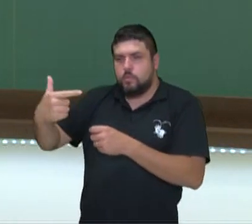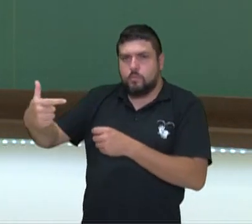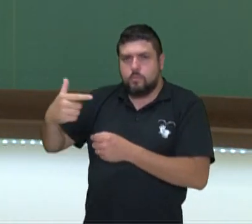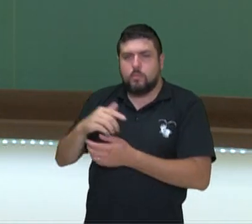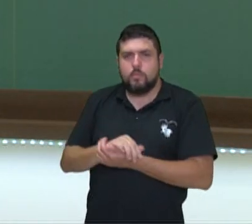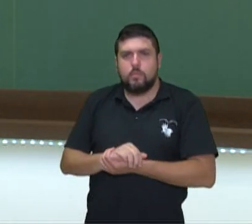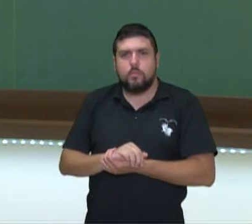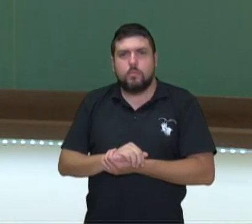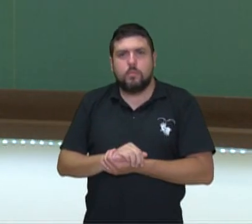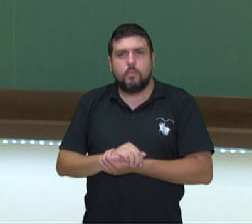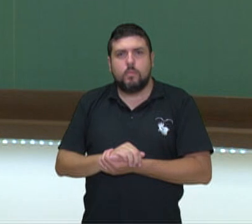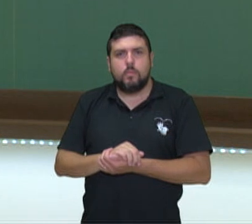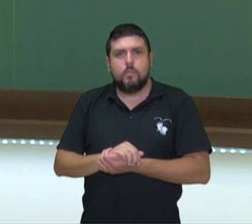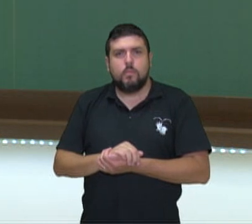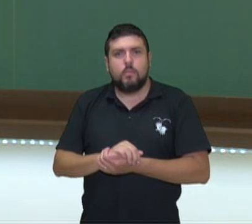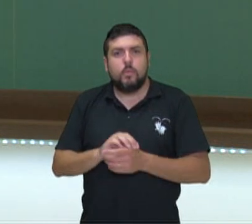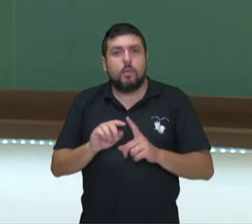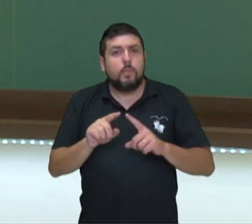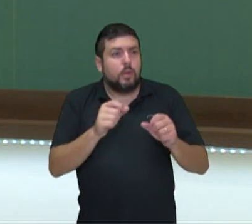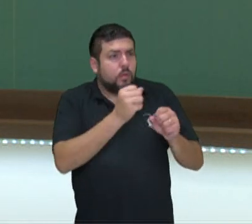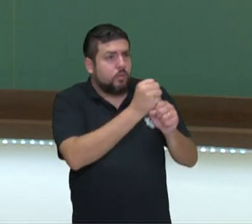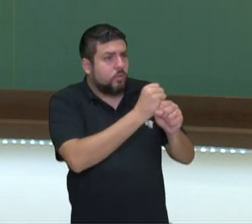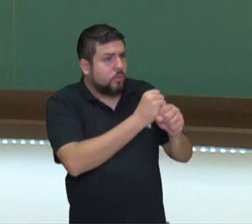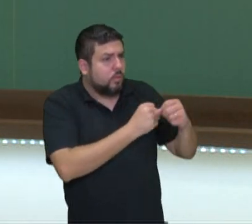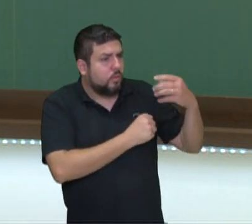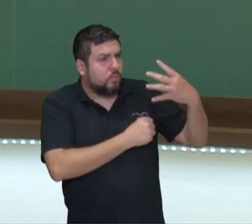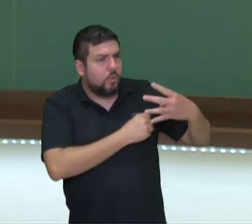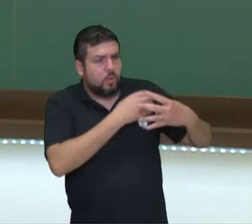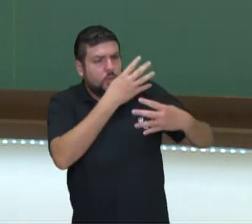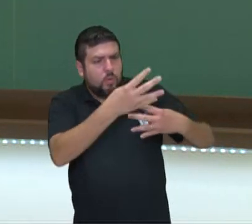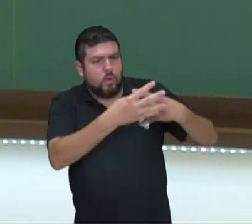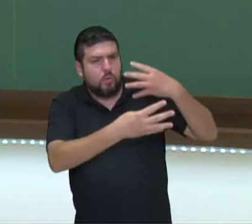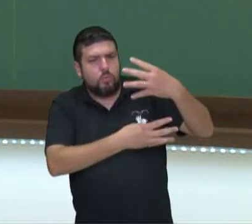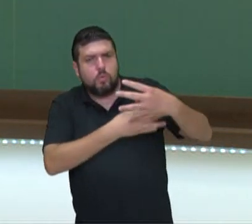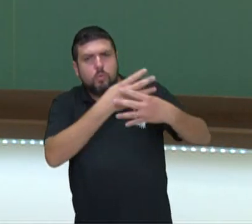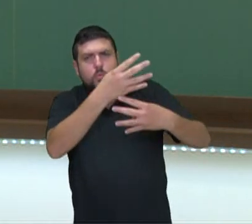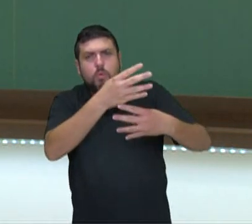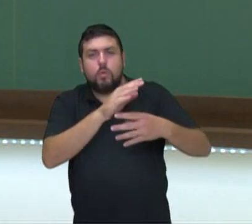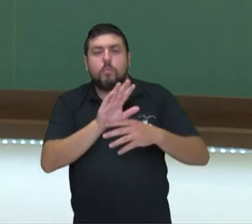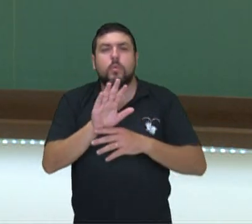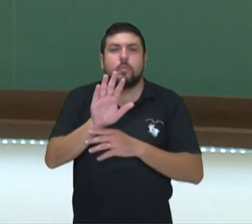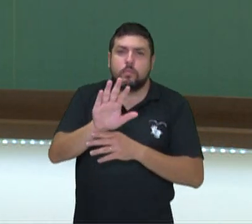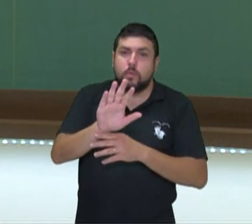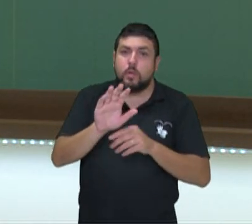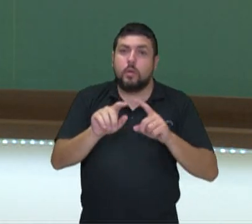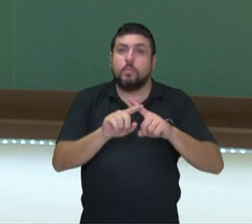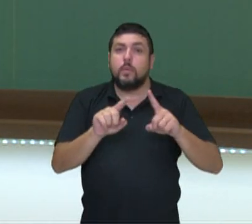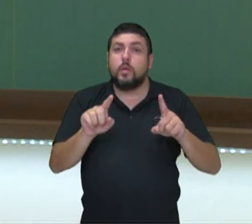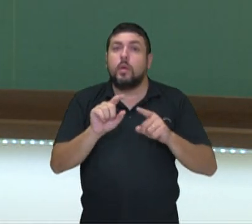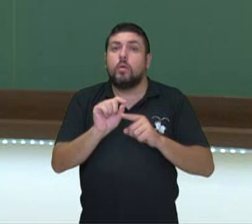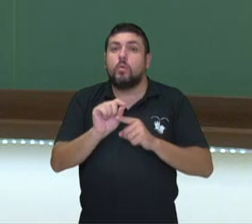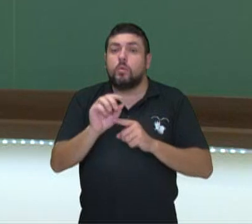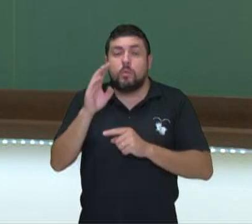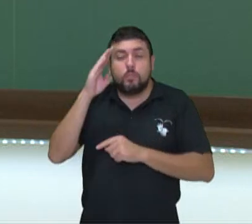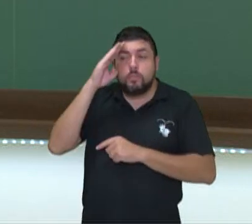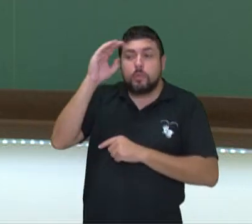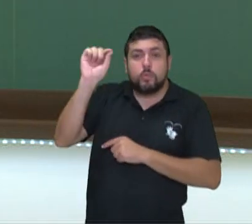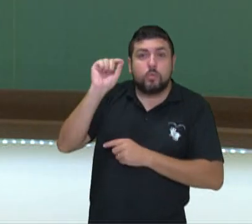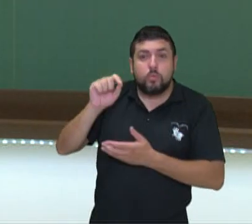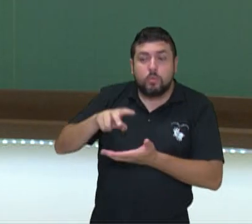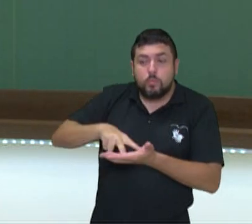professora, mas os anos estão mudando de 4 em 4. Sim, mas a nossa referência aqui são as alturas, tá